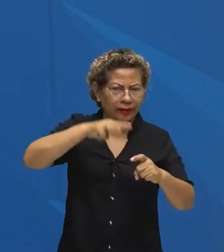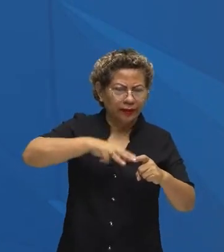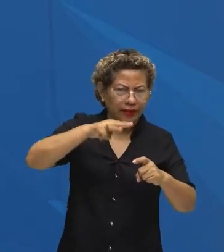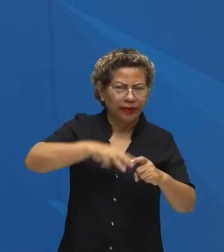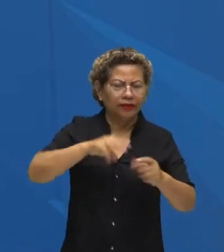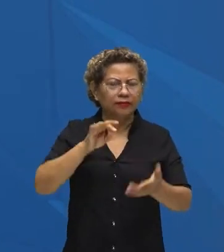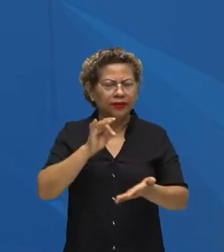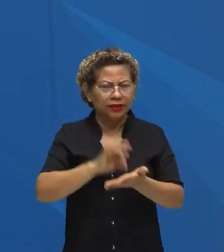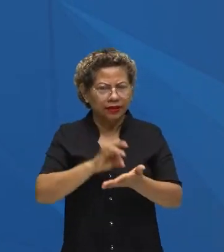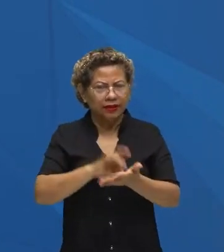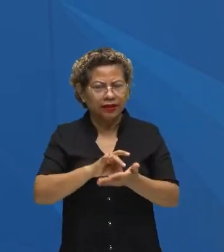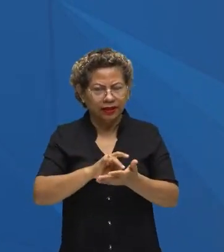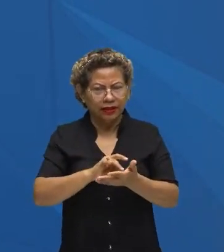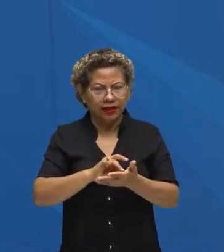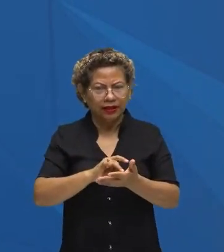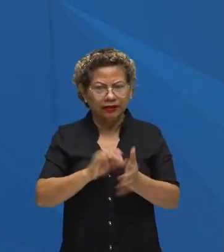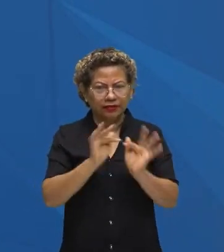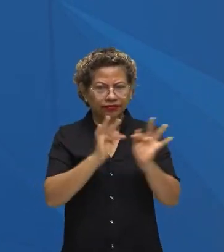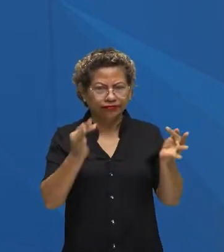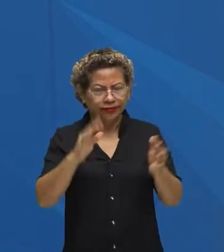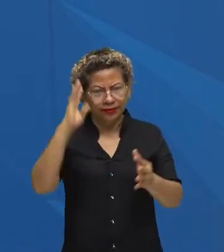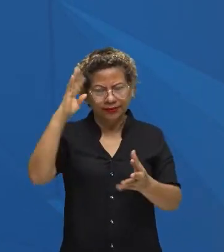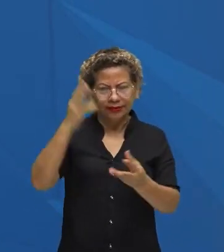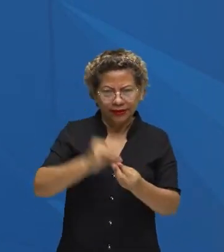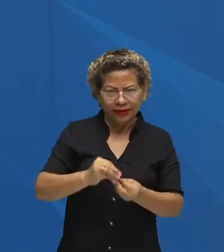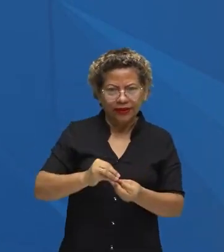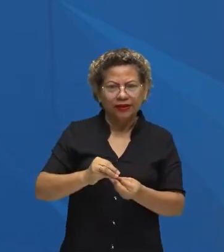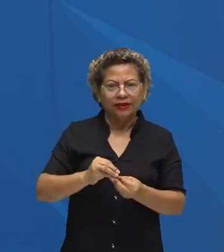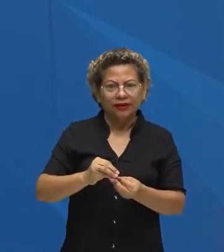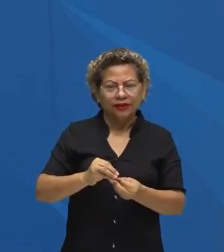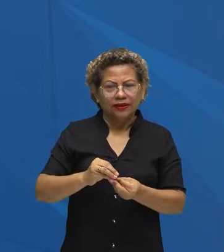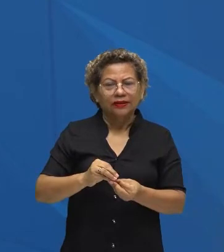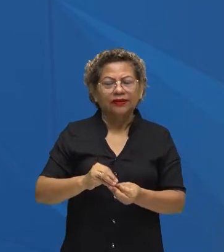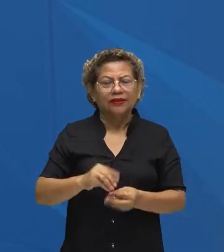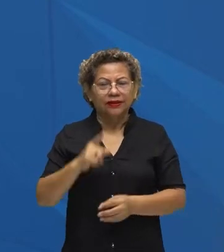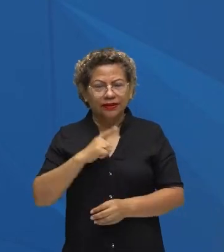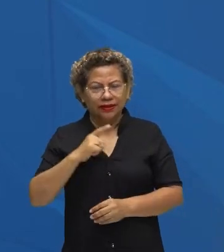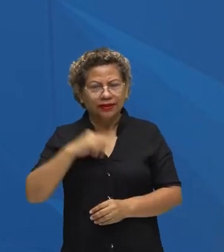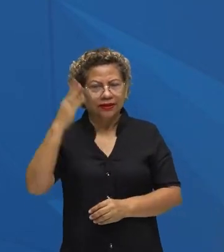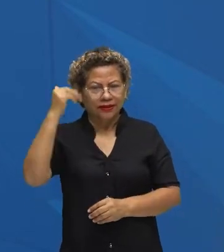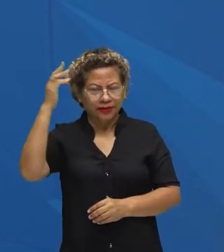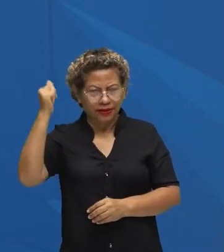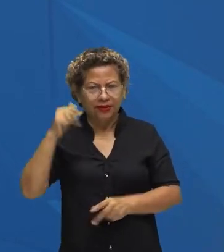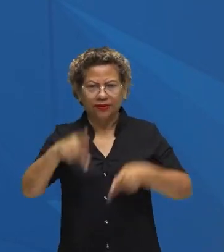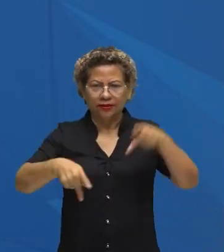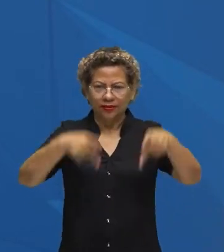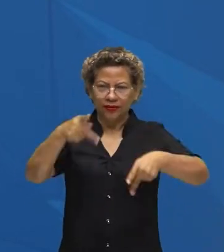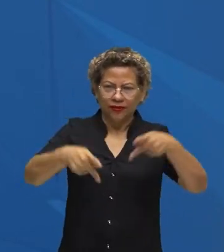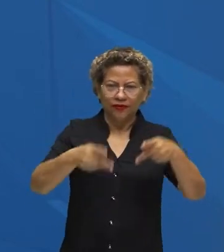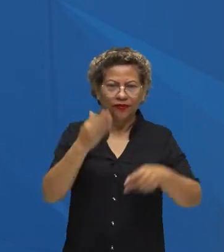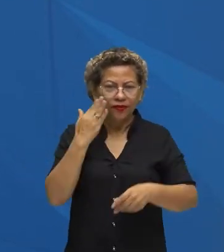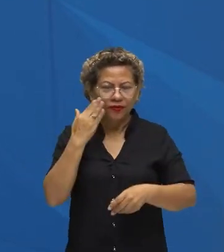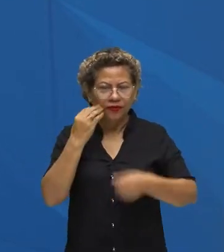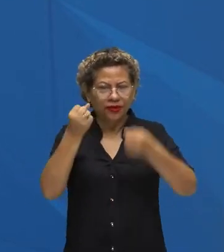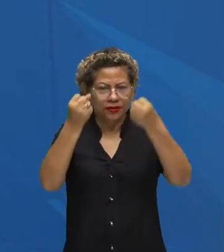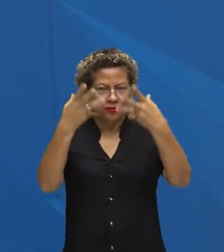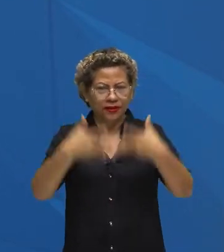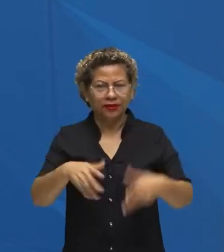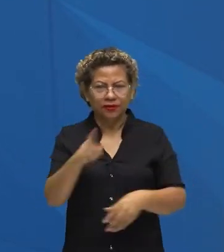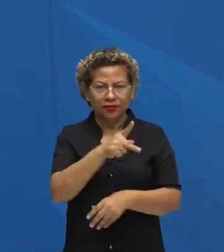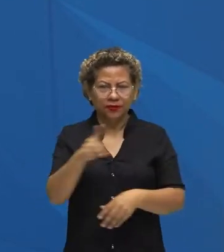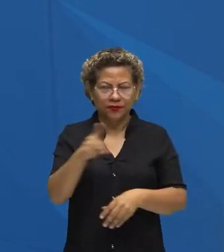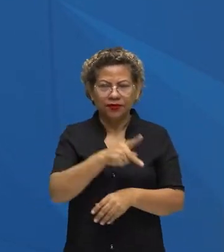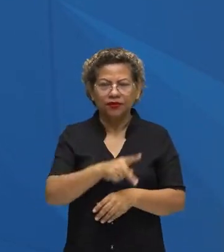populares, eles trazem ali a sabedoria popular, e que, de fato, o que é o senso comum? Vamos prestar atenção na explicação do professor